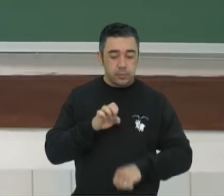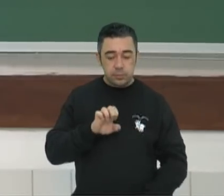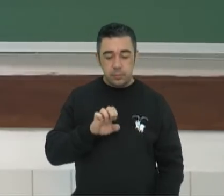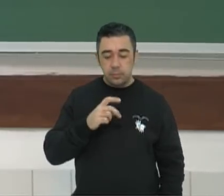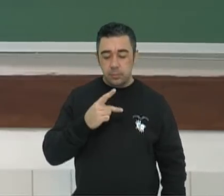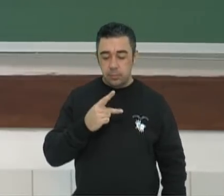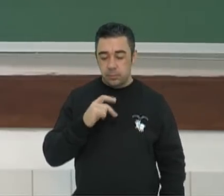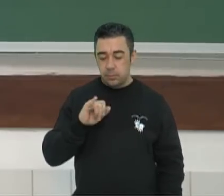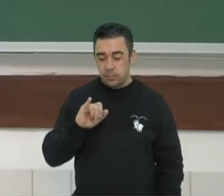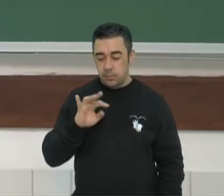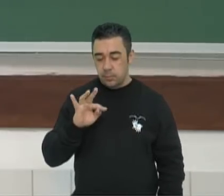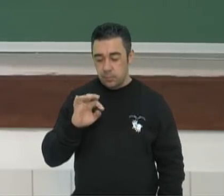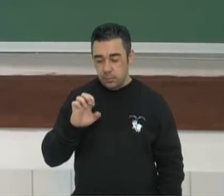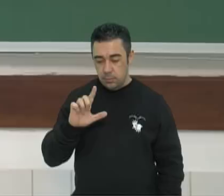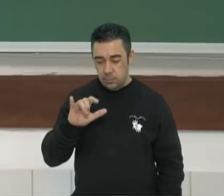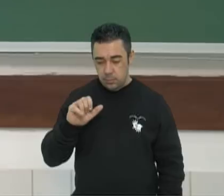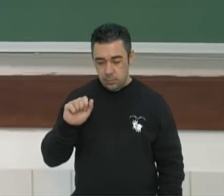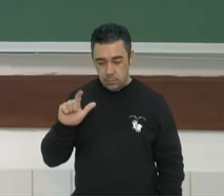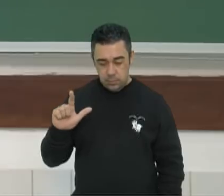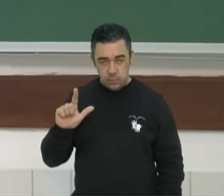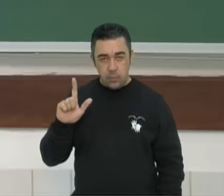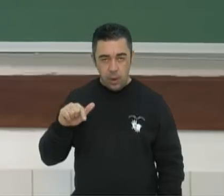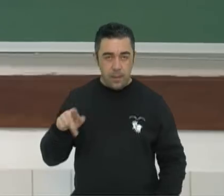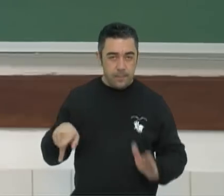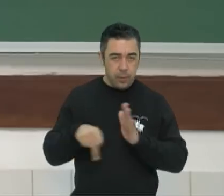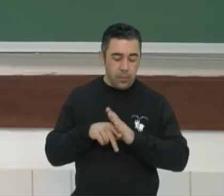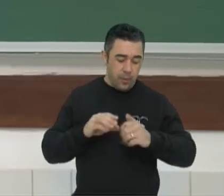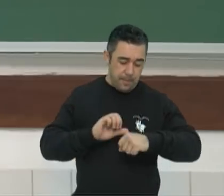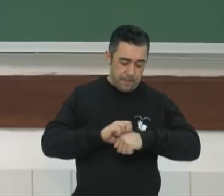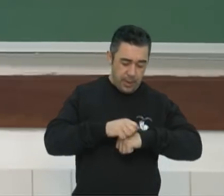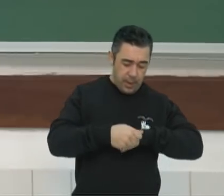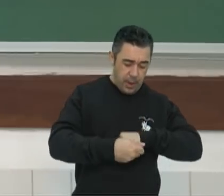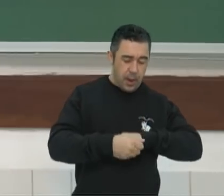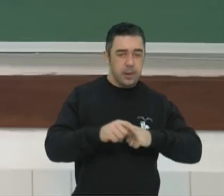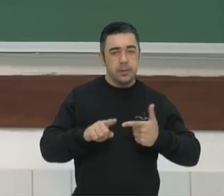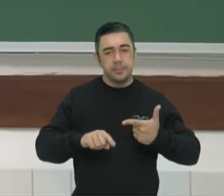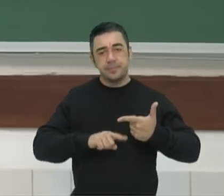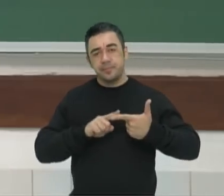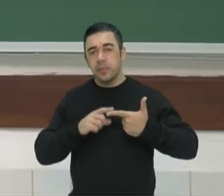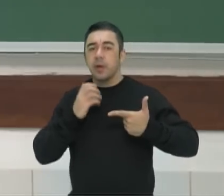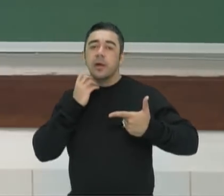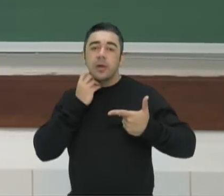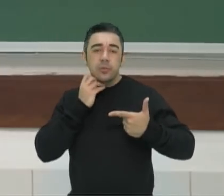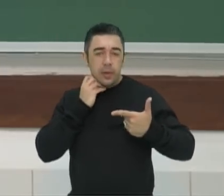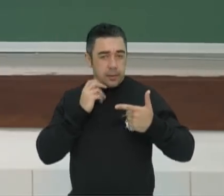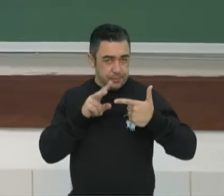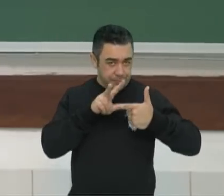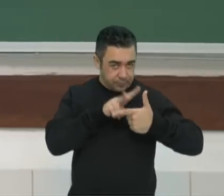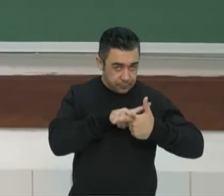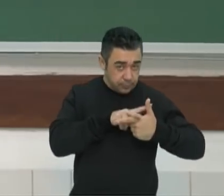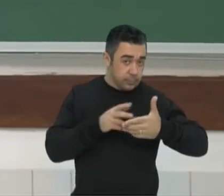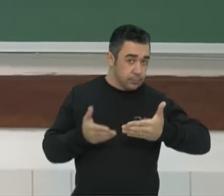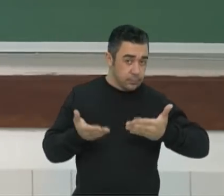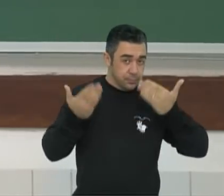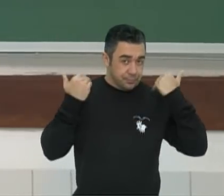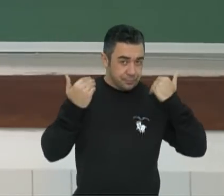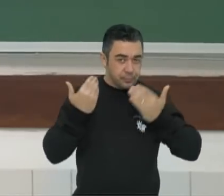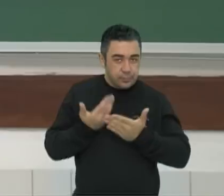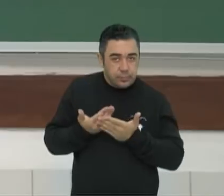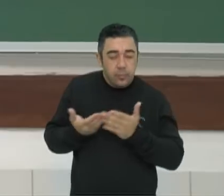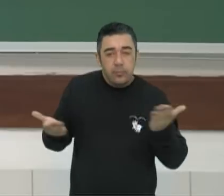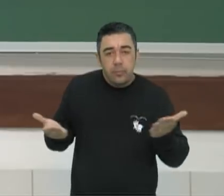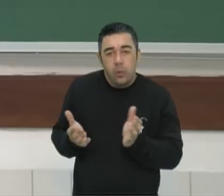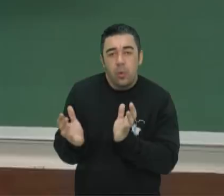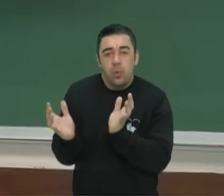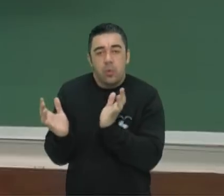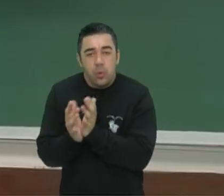que tem o tecido epitelial de revestimento e o glandular. Então, nós temos dois tipos de tecido epitelial. Aí agora a gente entra no grupo